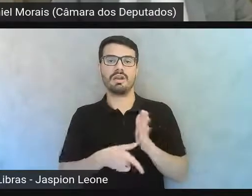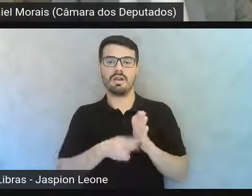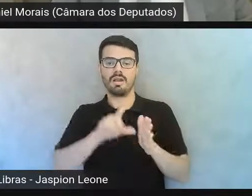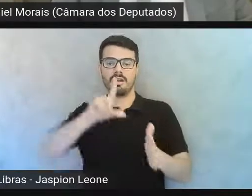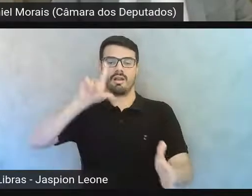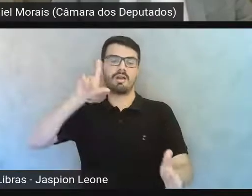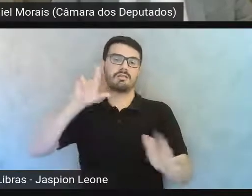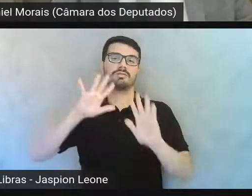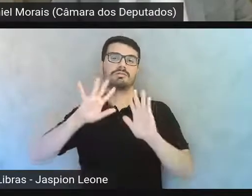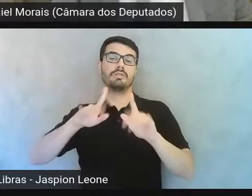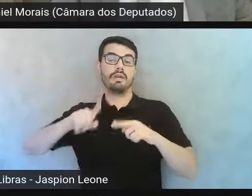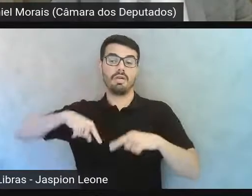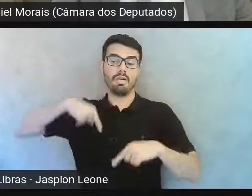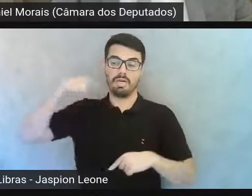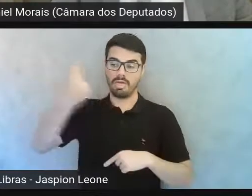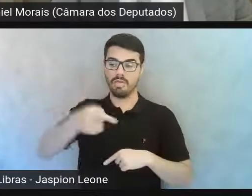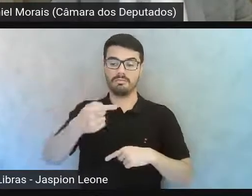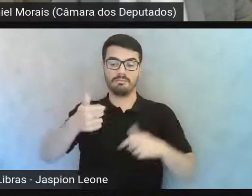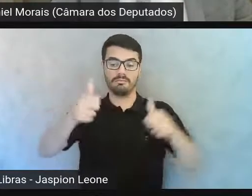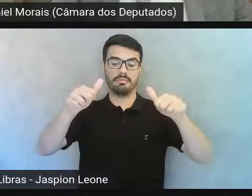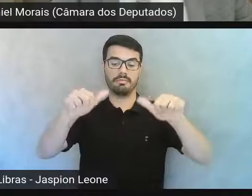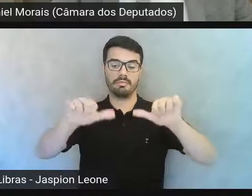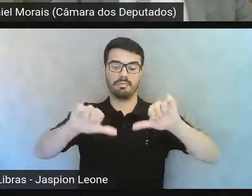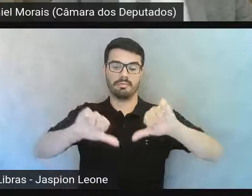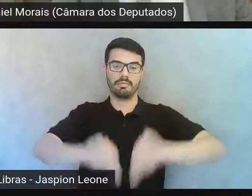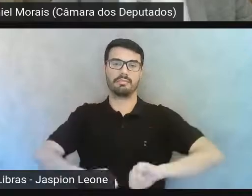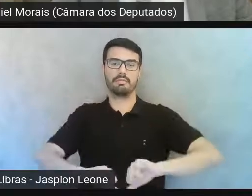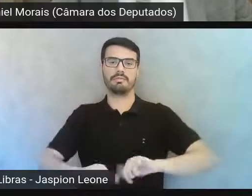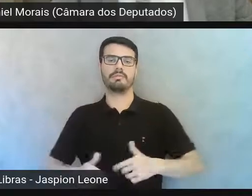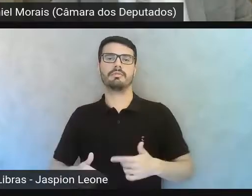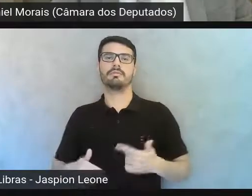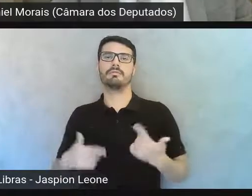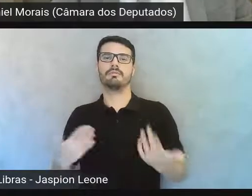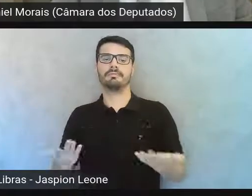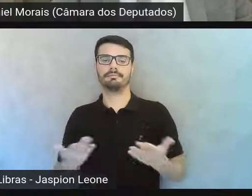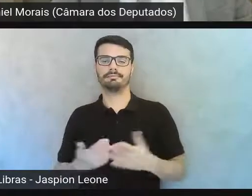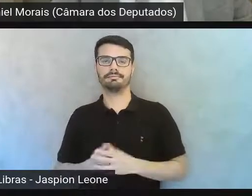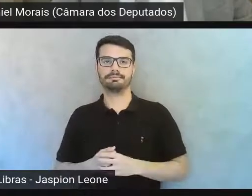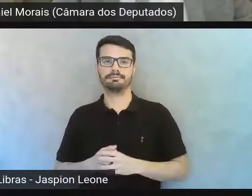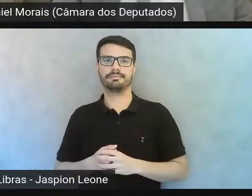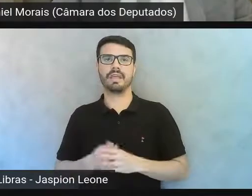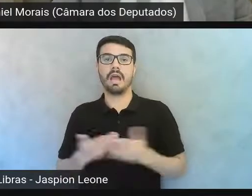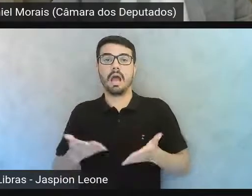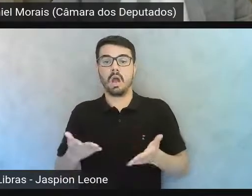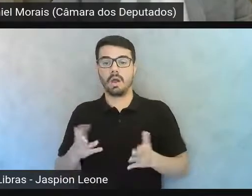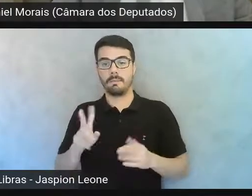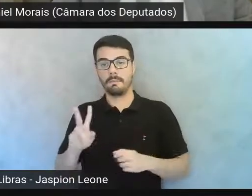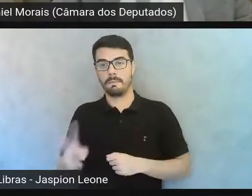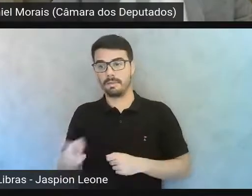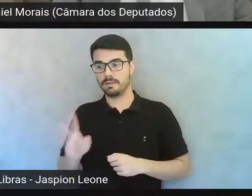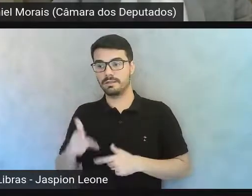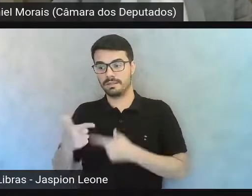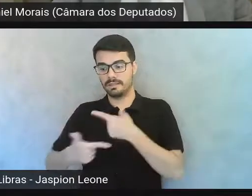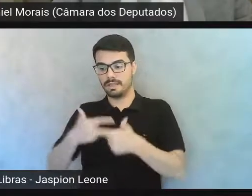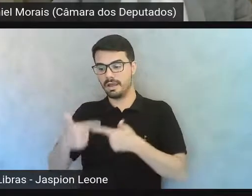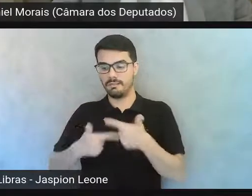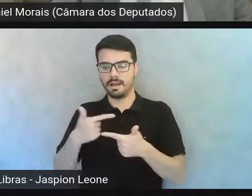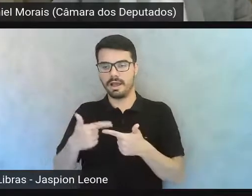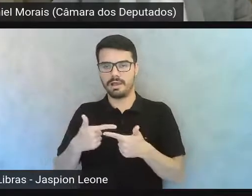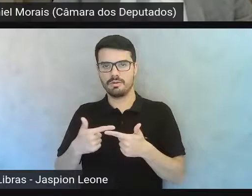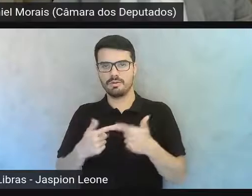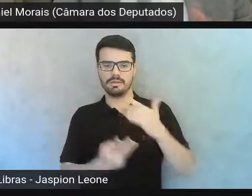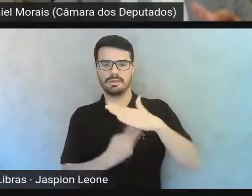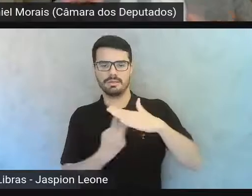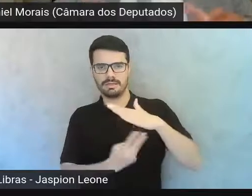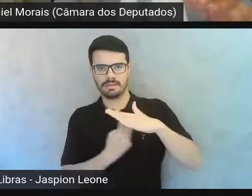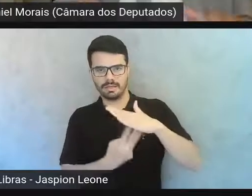foi muito potencializada. Com a manutenção do emprego dos funcionários terceirizados.